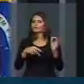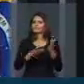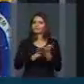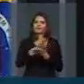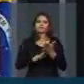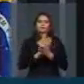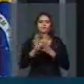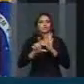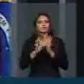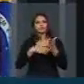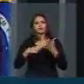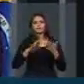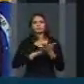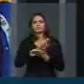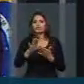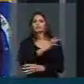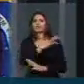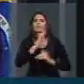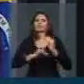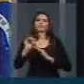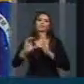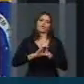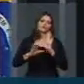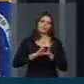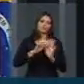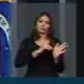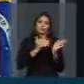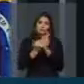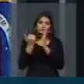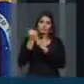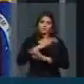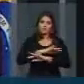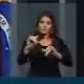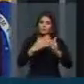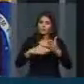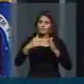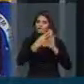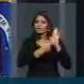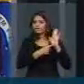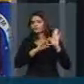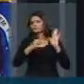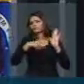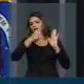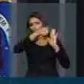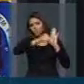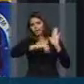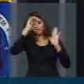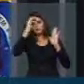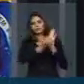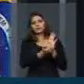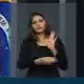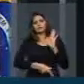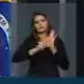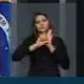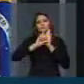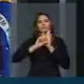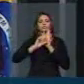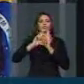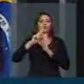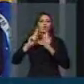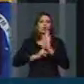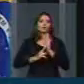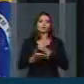dispositivos, de nenhuma das técnicas do código projetado, sem levar-se em consideração as premissas, as normas fundamentais.